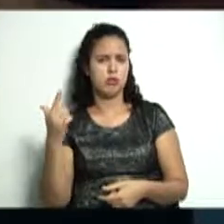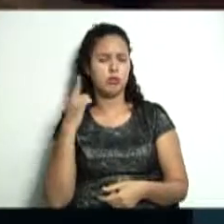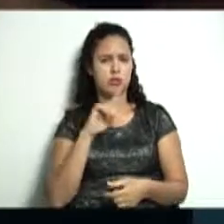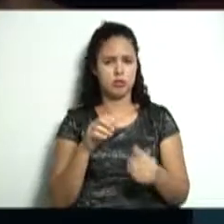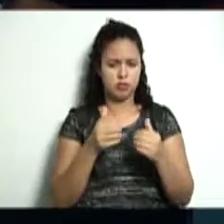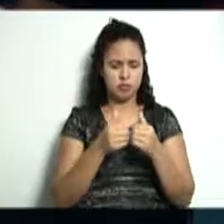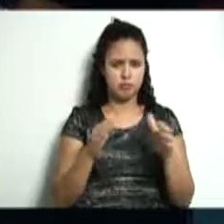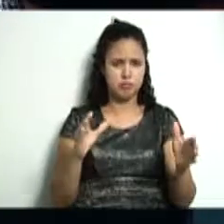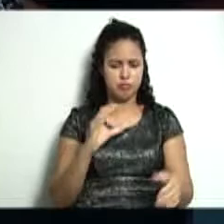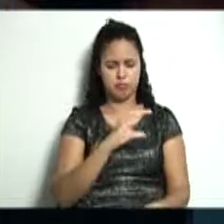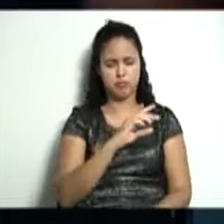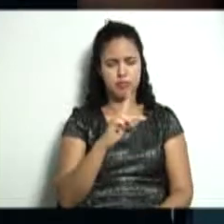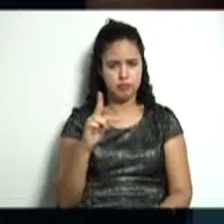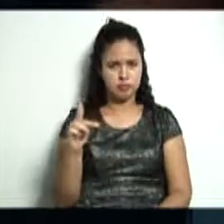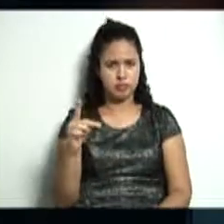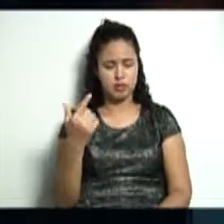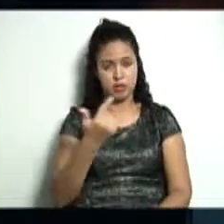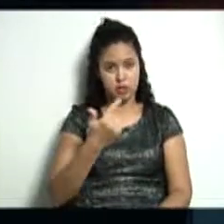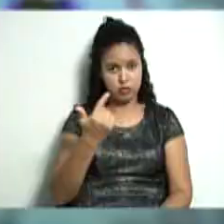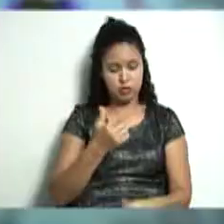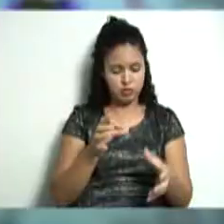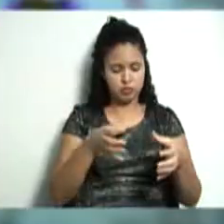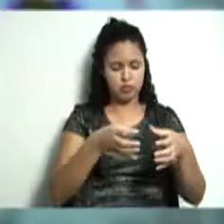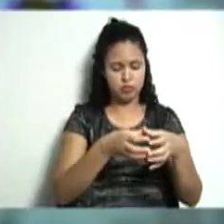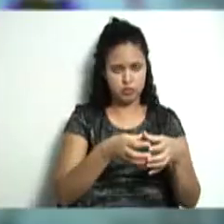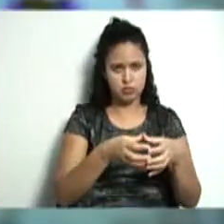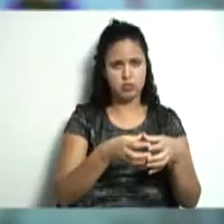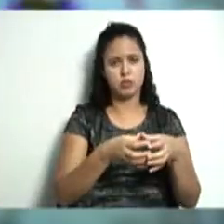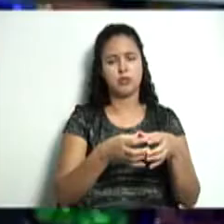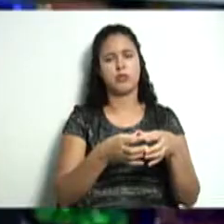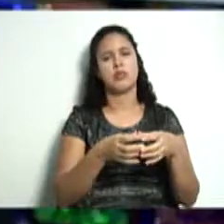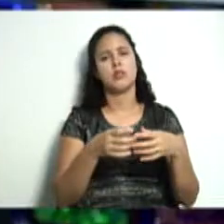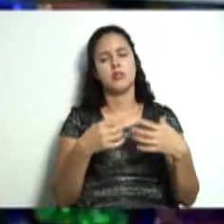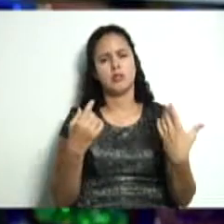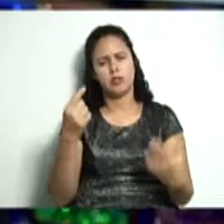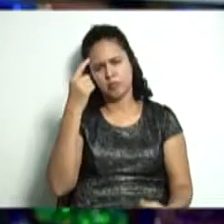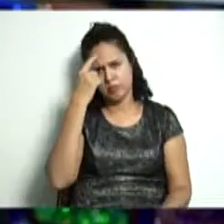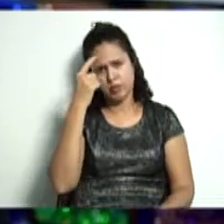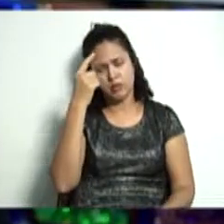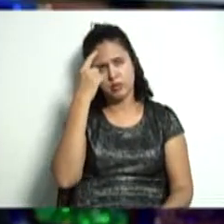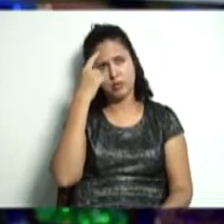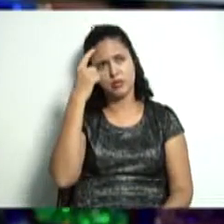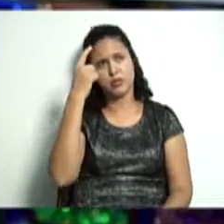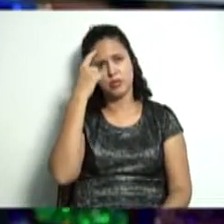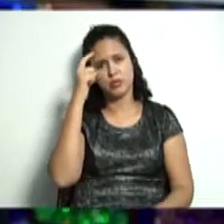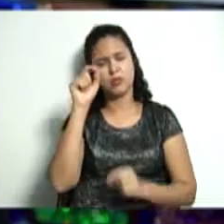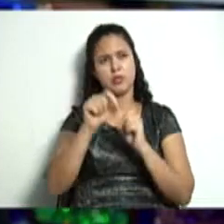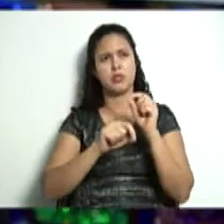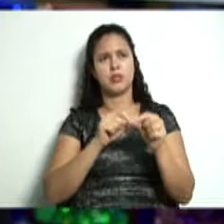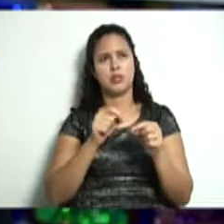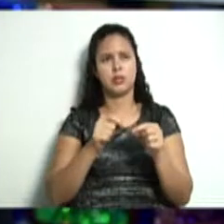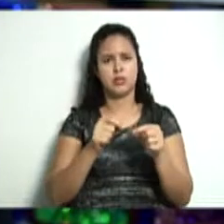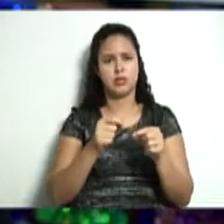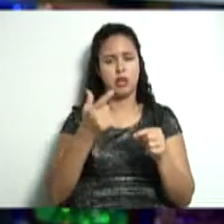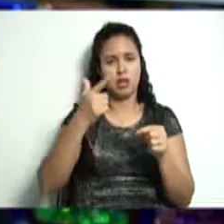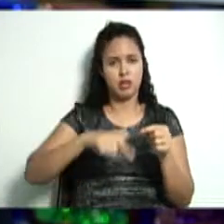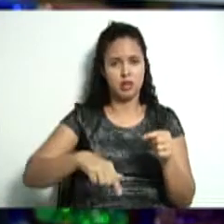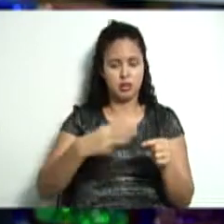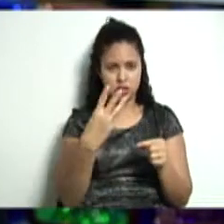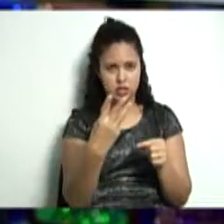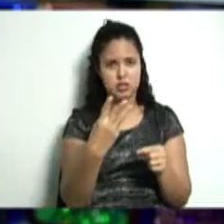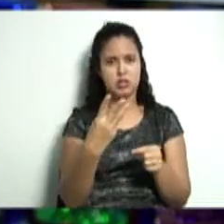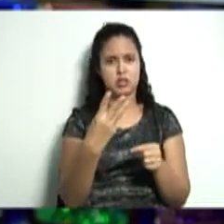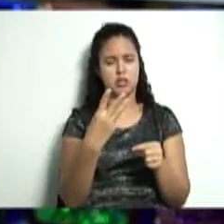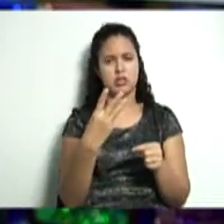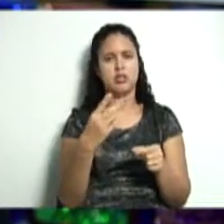uma segunda filial, com a ajuda da cooperativa Sicoob Crédito Forte, já penso também em montar a terceira loja, né, com a